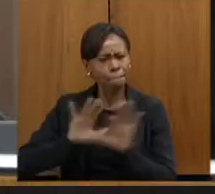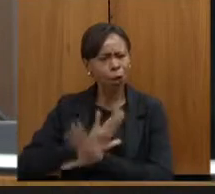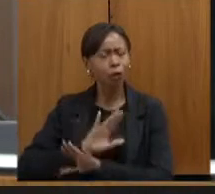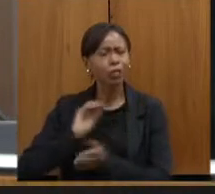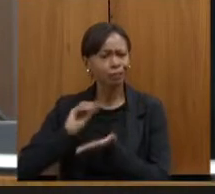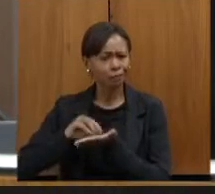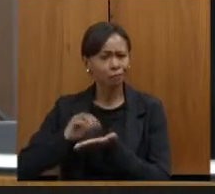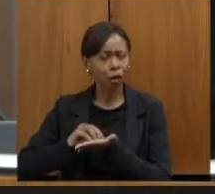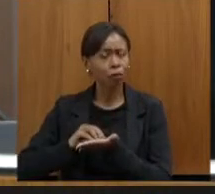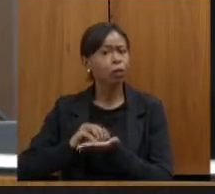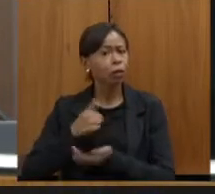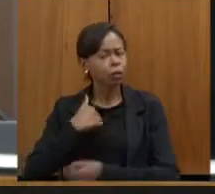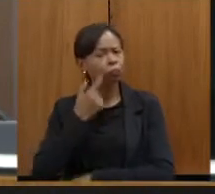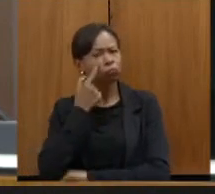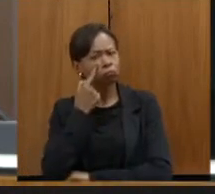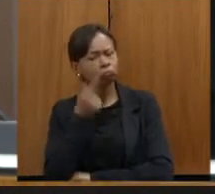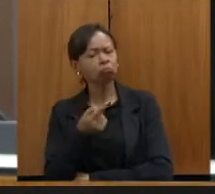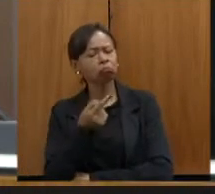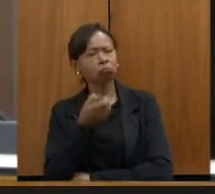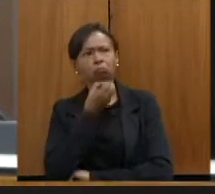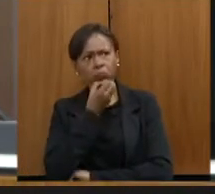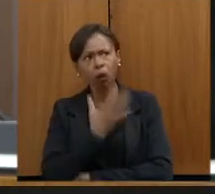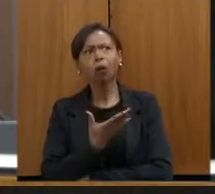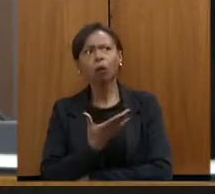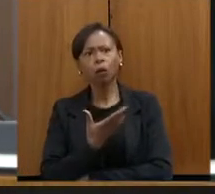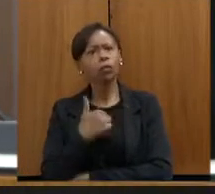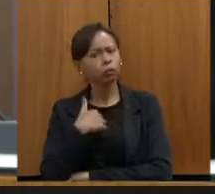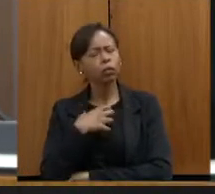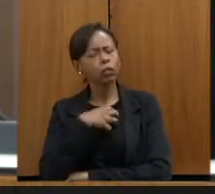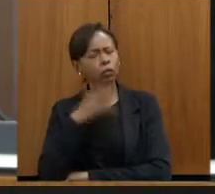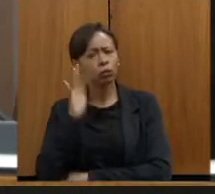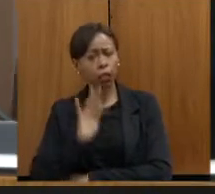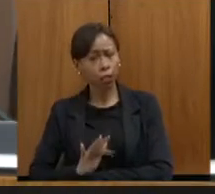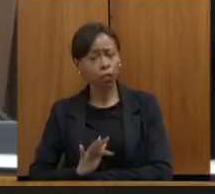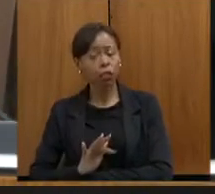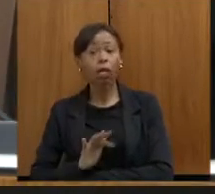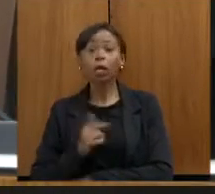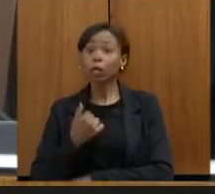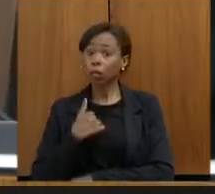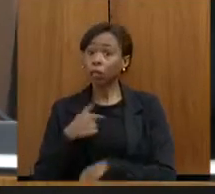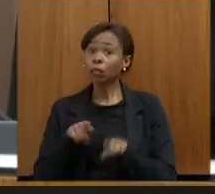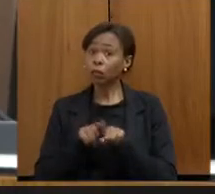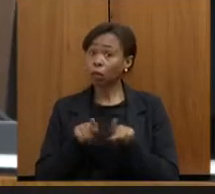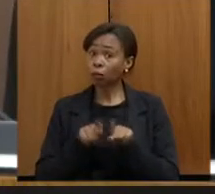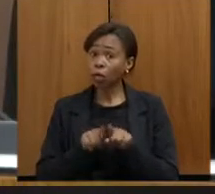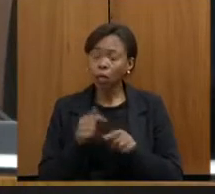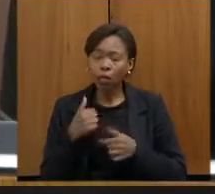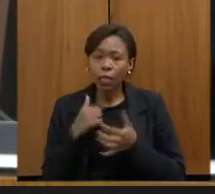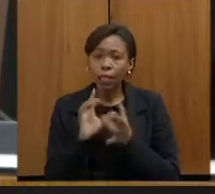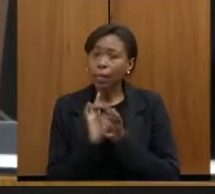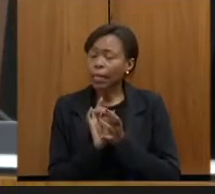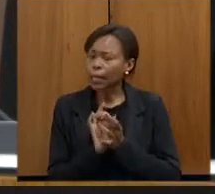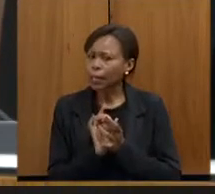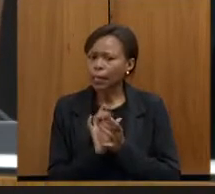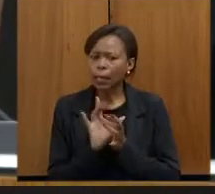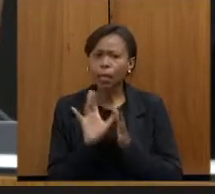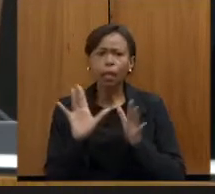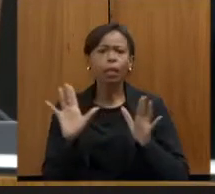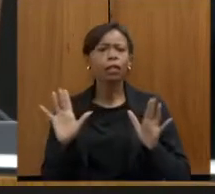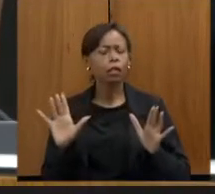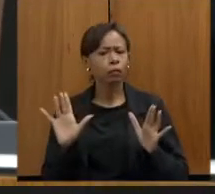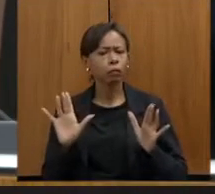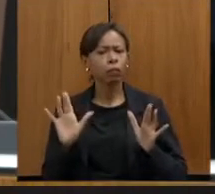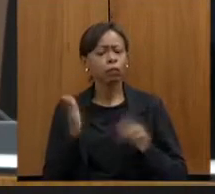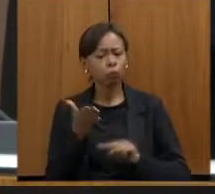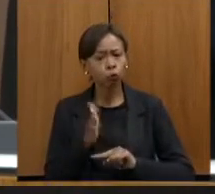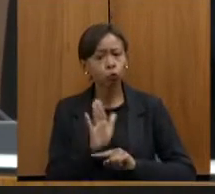E eu fico muito feliz de ouvir isso. e, desde já, me coloco aqui o inteiro dispor de vocês